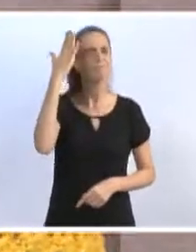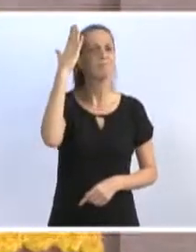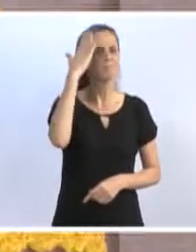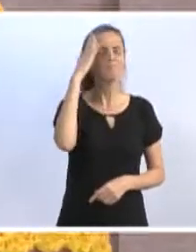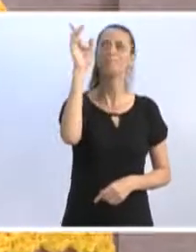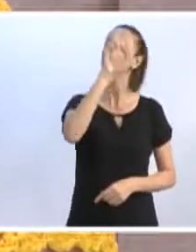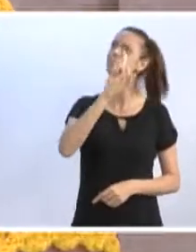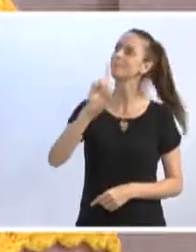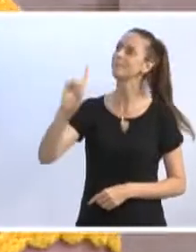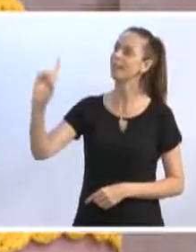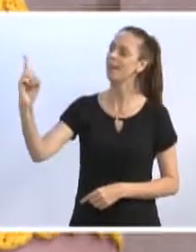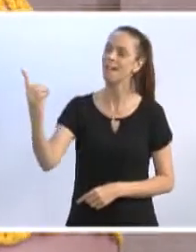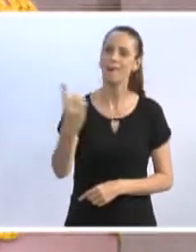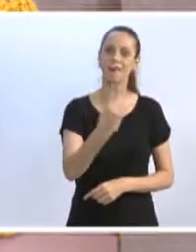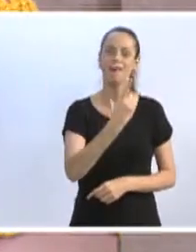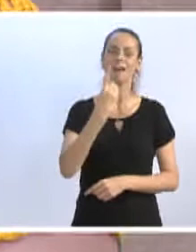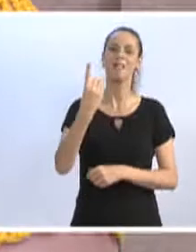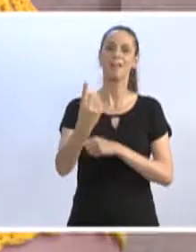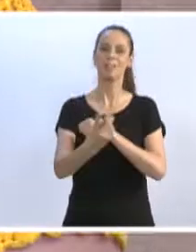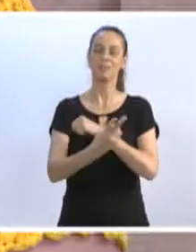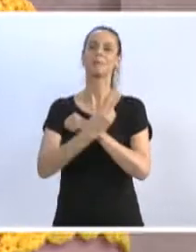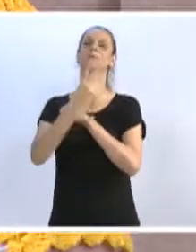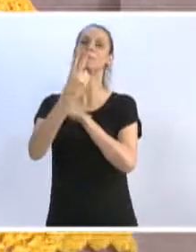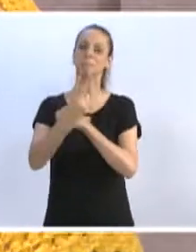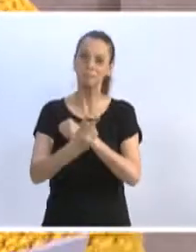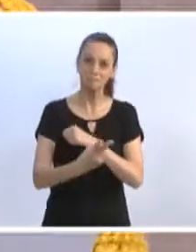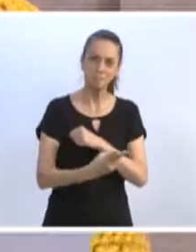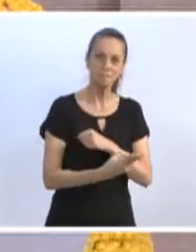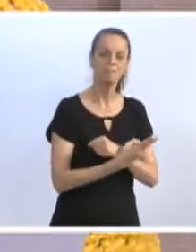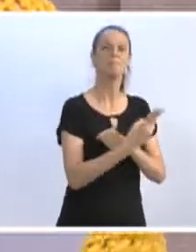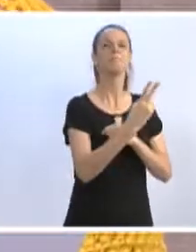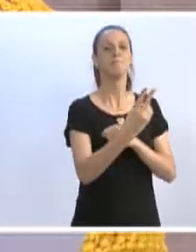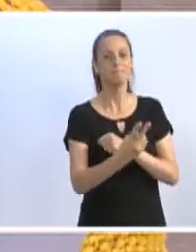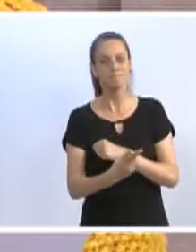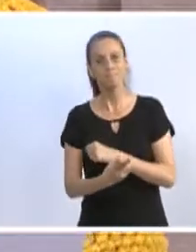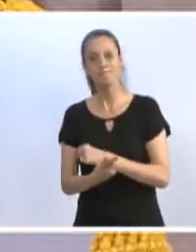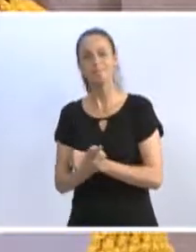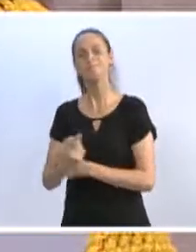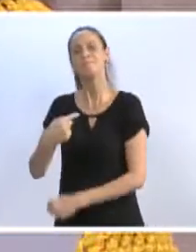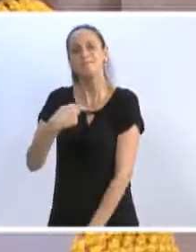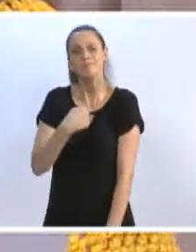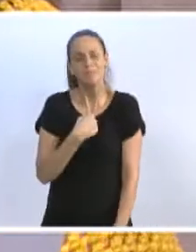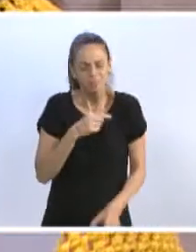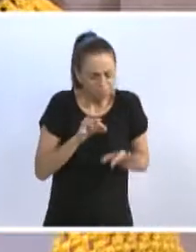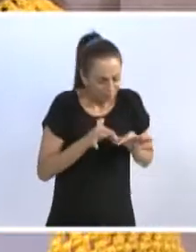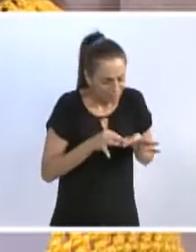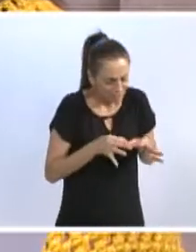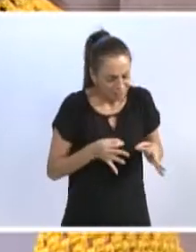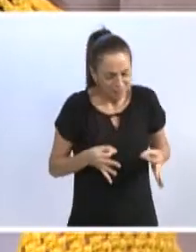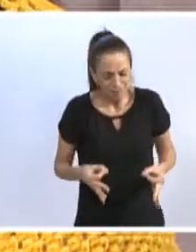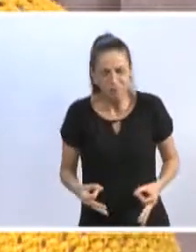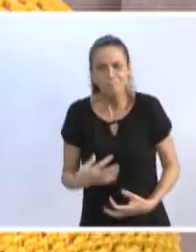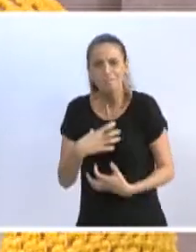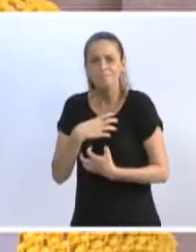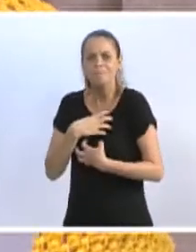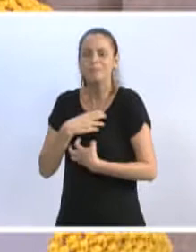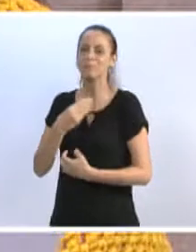a me guardar, e eu, tão pequeno e